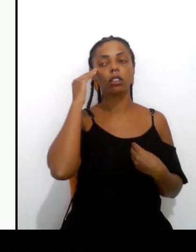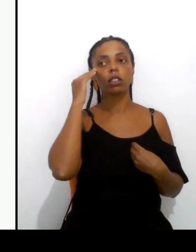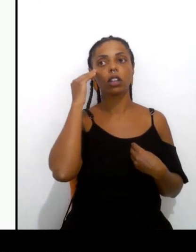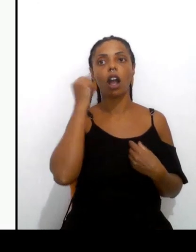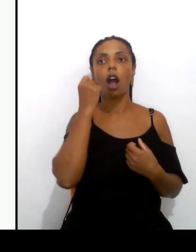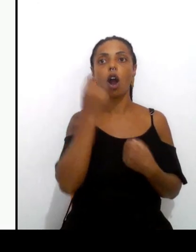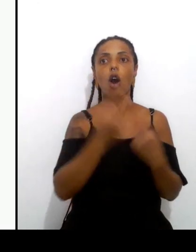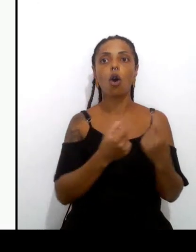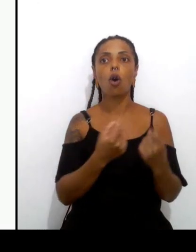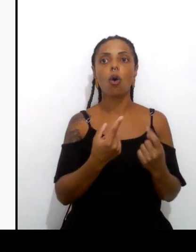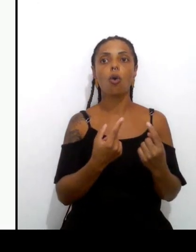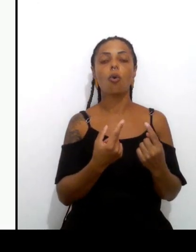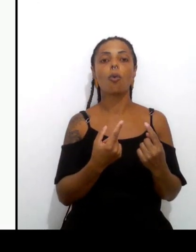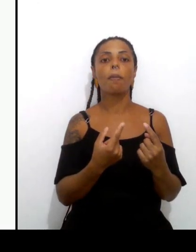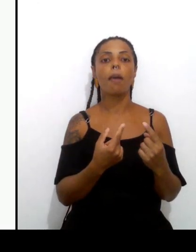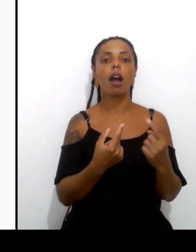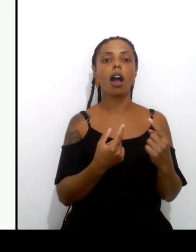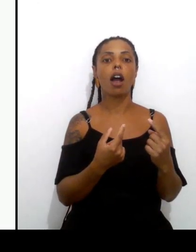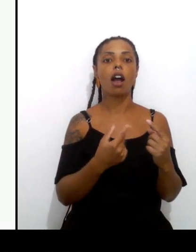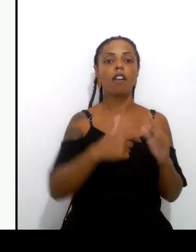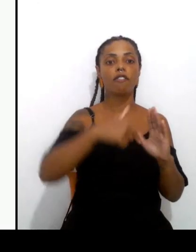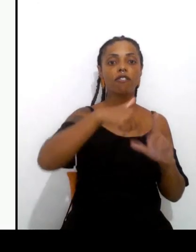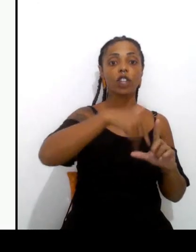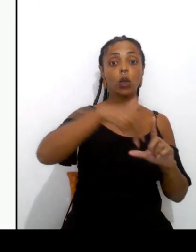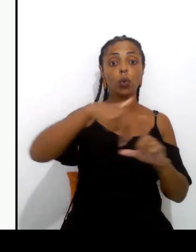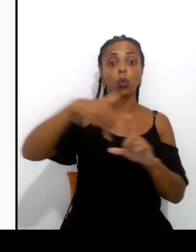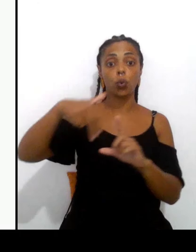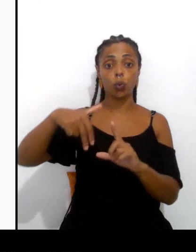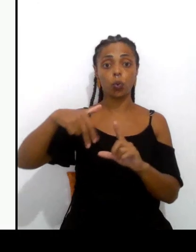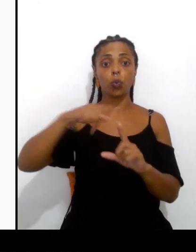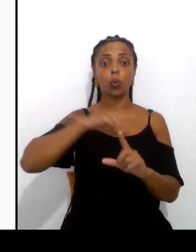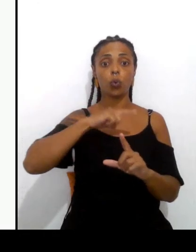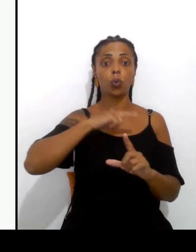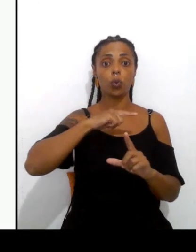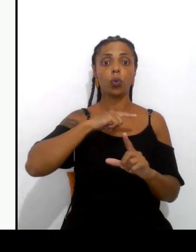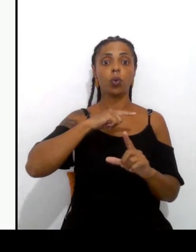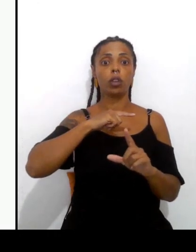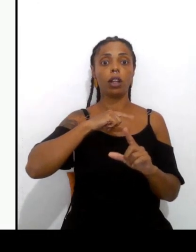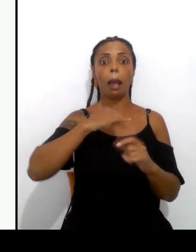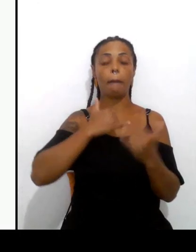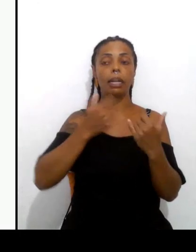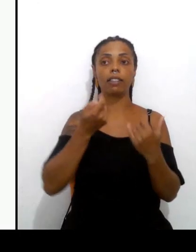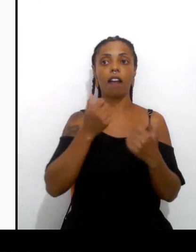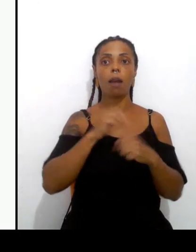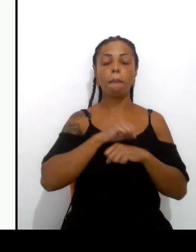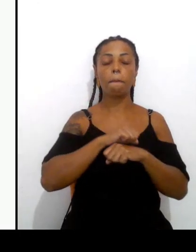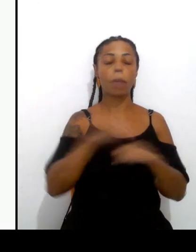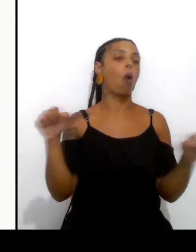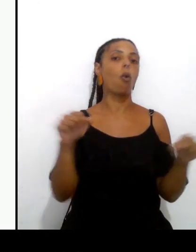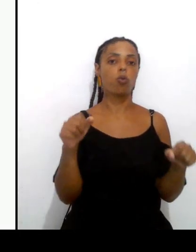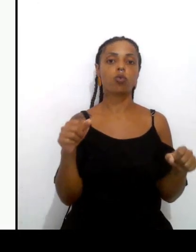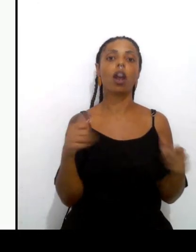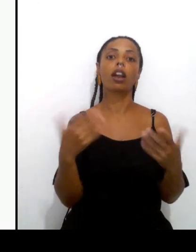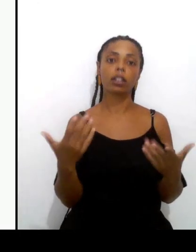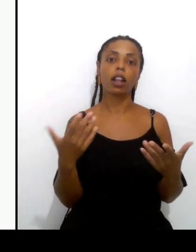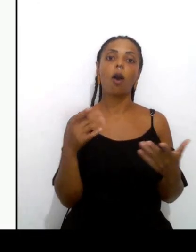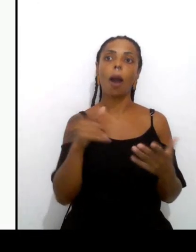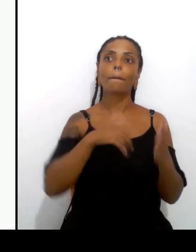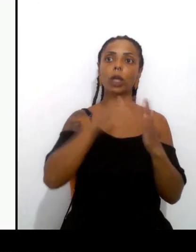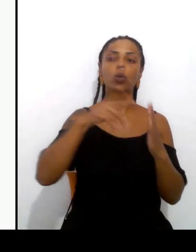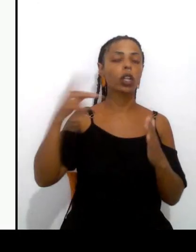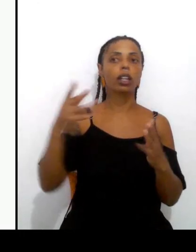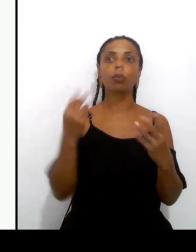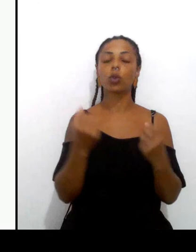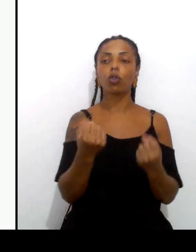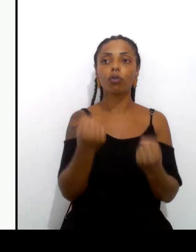etapas de colapso E é isso que faz com que as suas pinturas sejam muito viscerais o acabou sua existencial